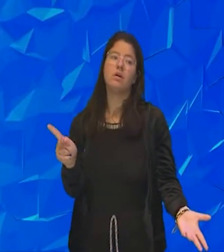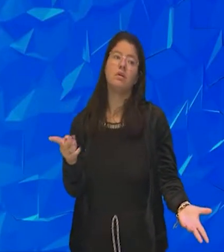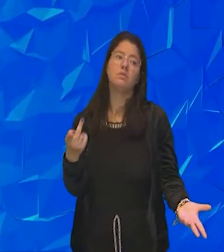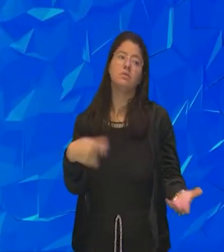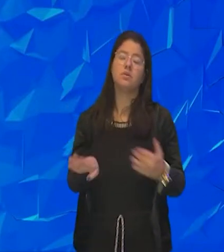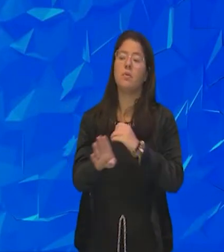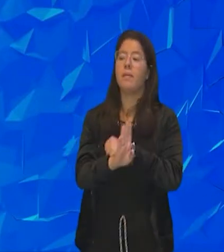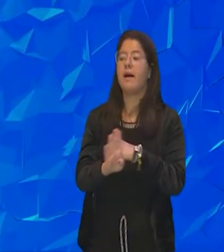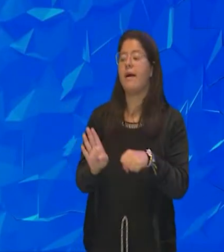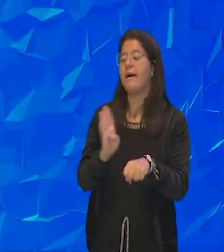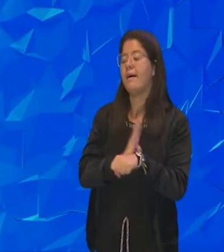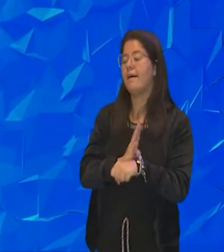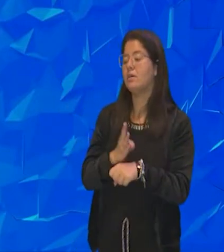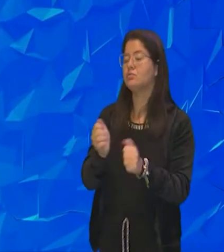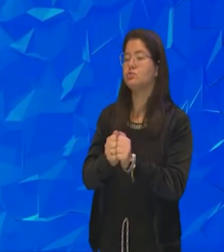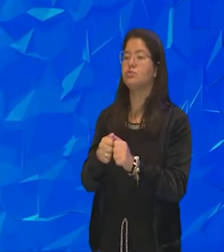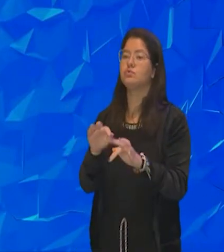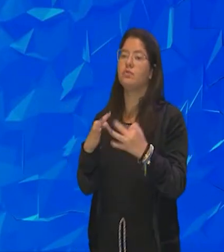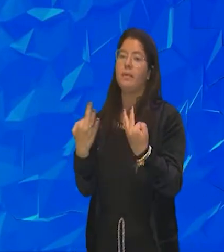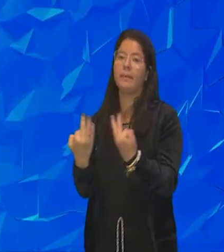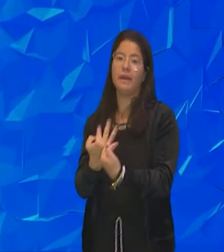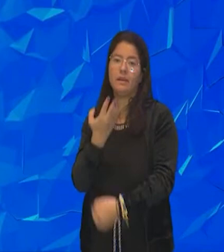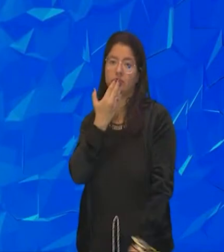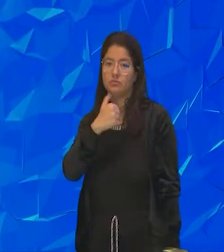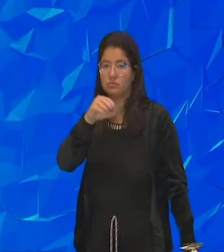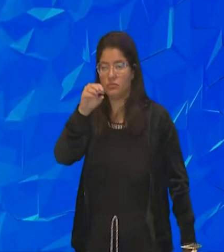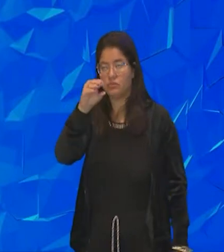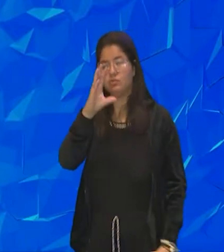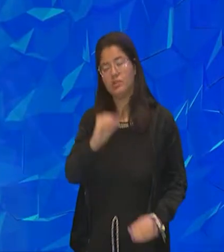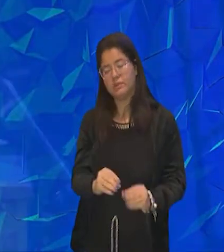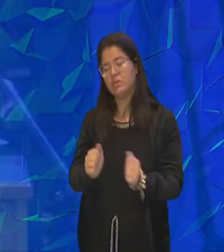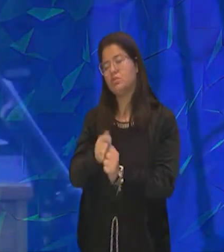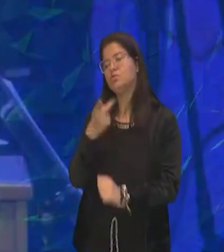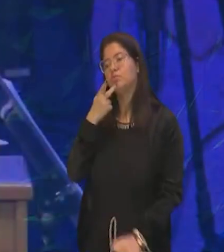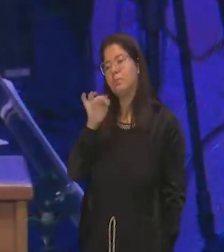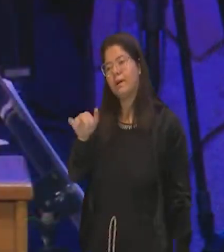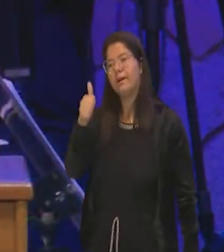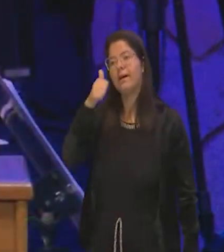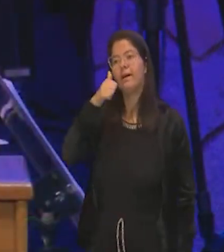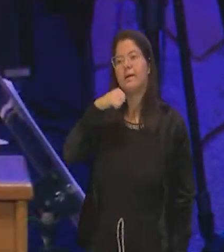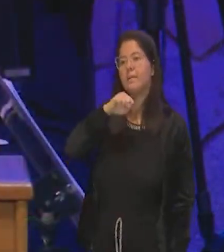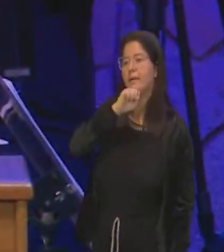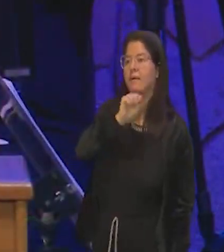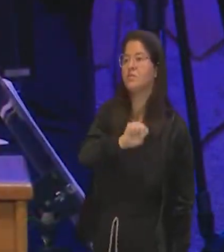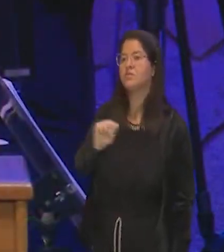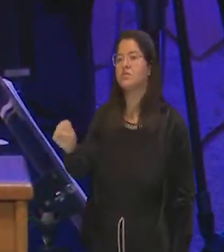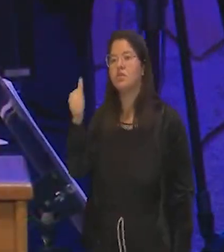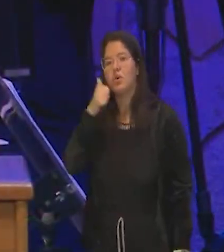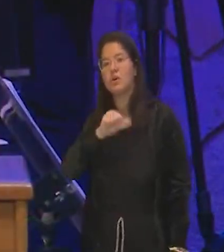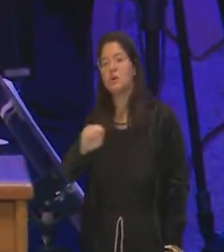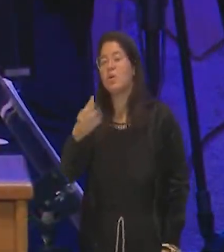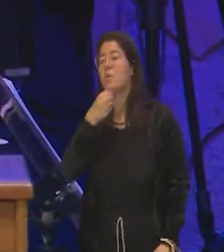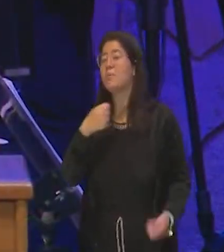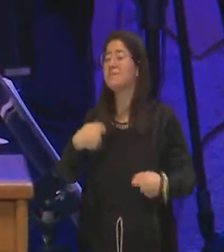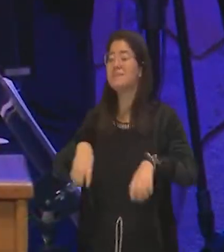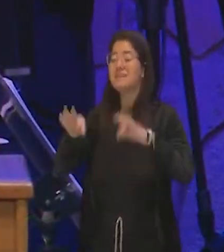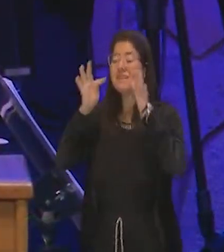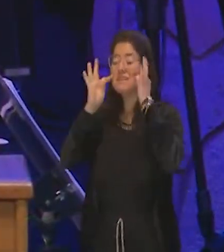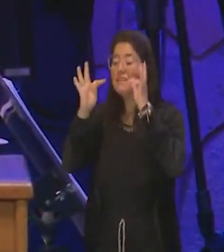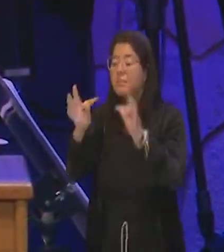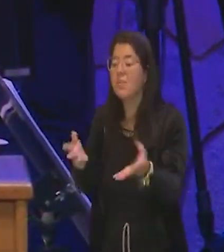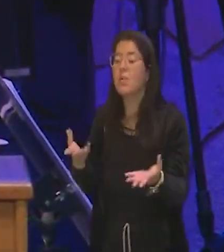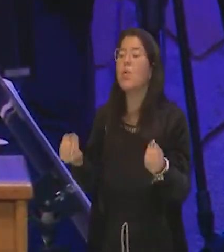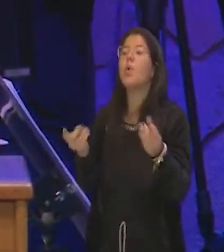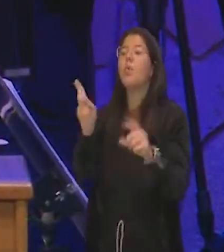mora, com a sua família, num jantar, com os seus pais, com a sua sogra, com o seu sogro. O bom testemunho no seu trabalho,